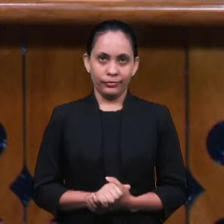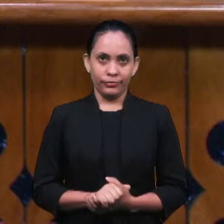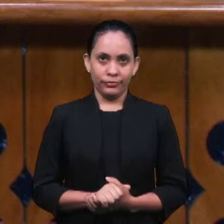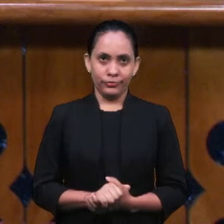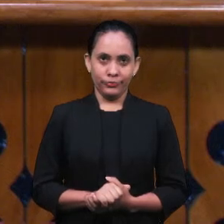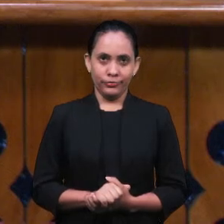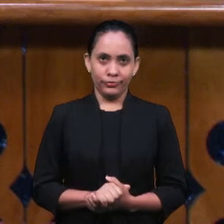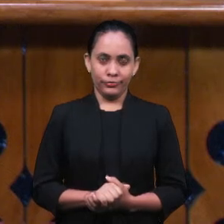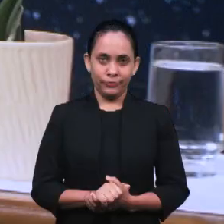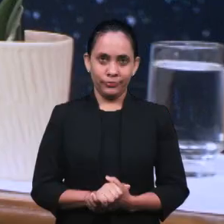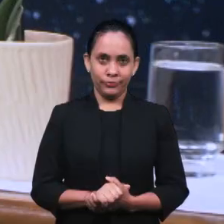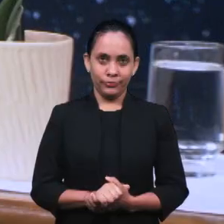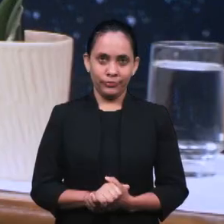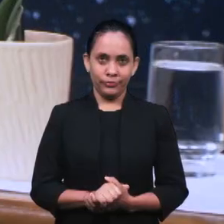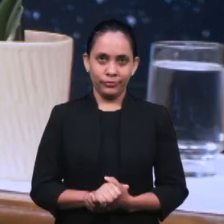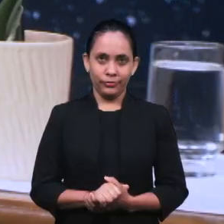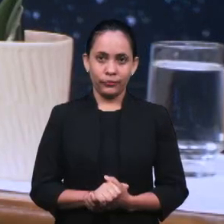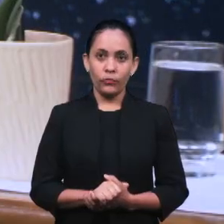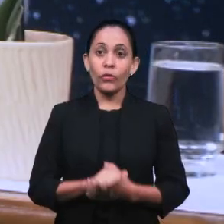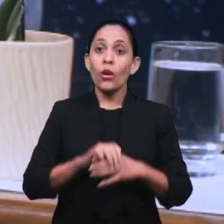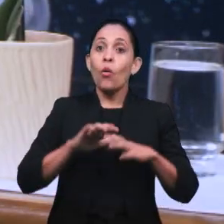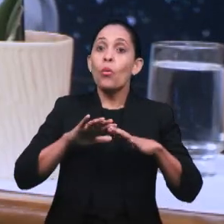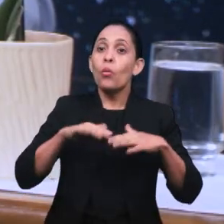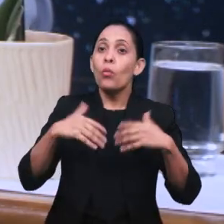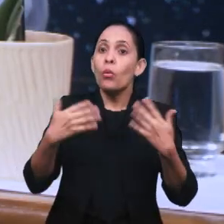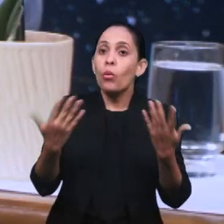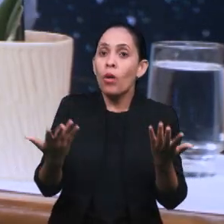foi o segredo